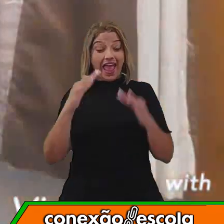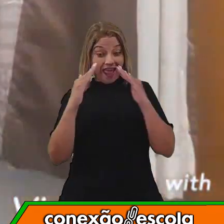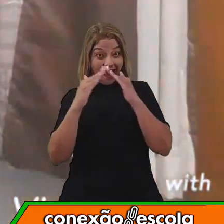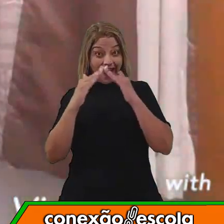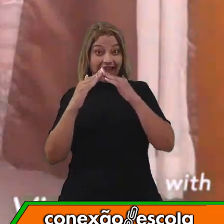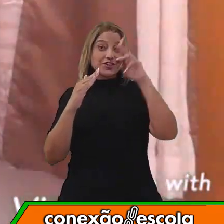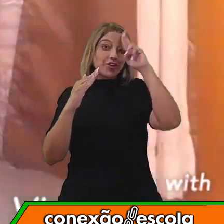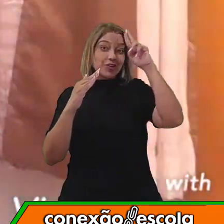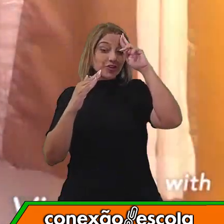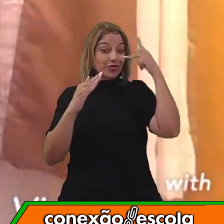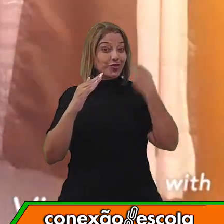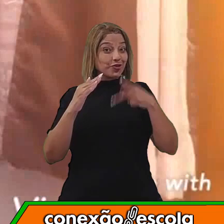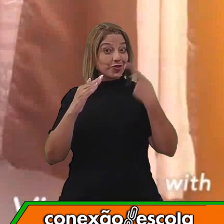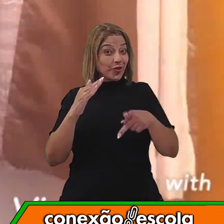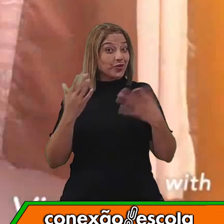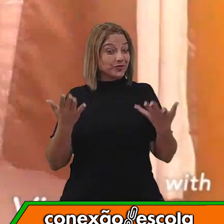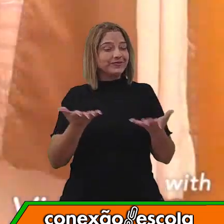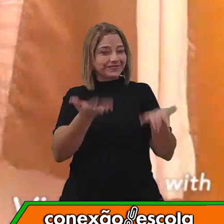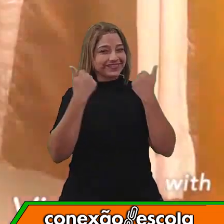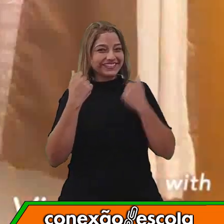Dono. Vamos ver comigo?